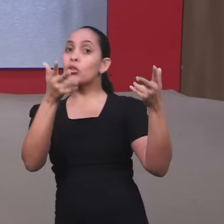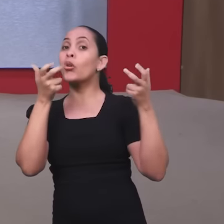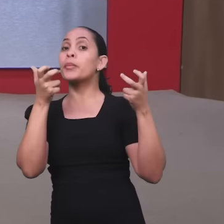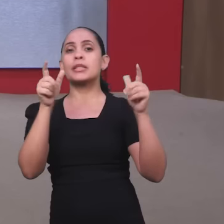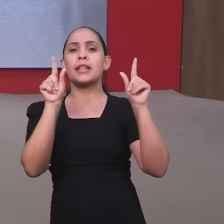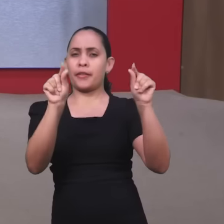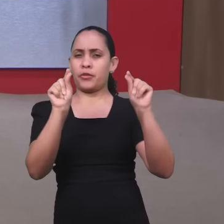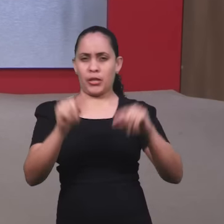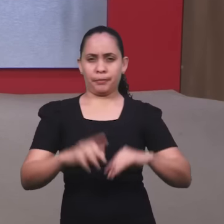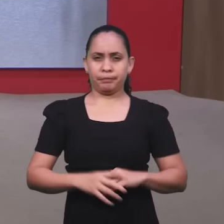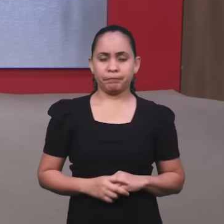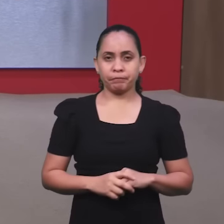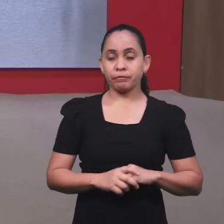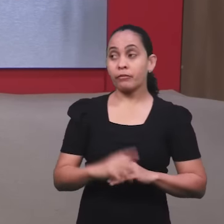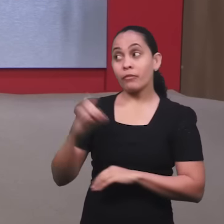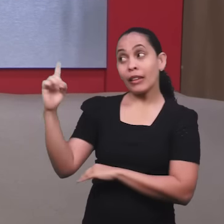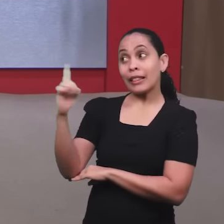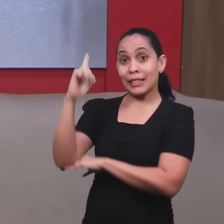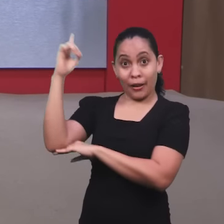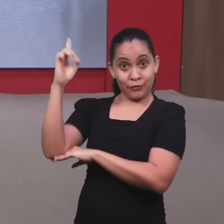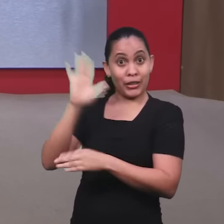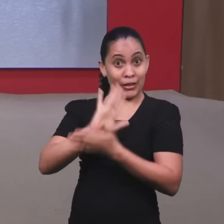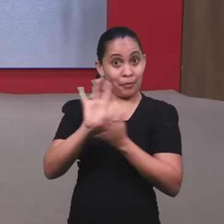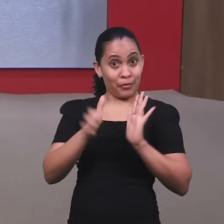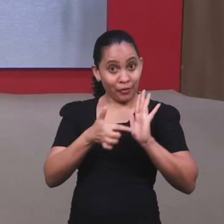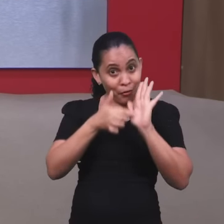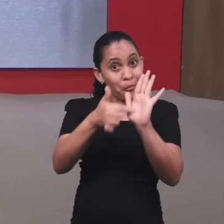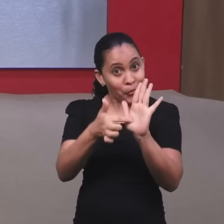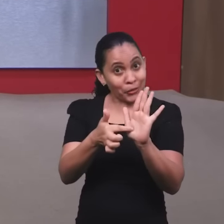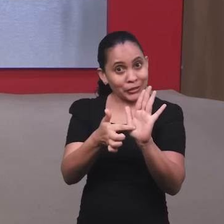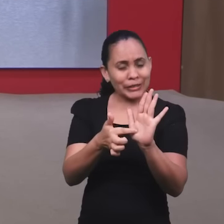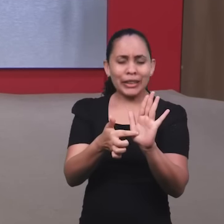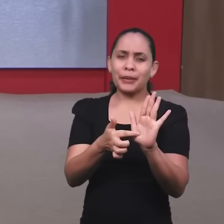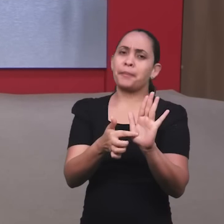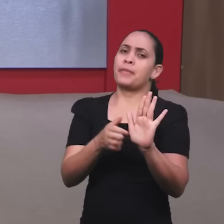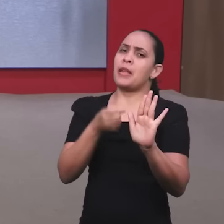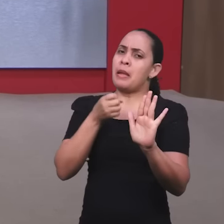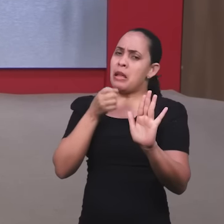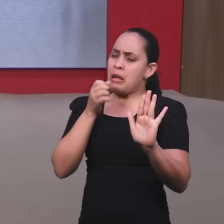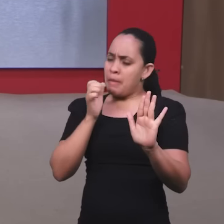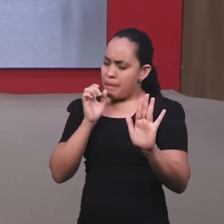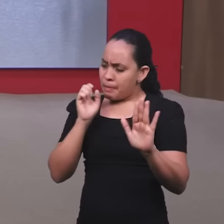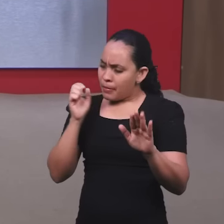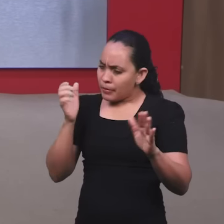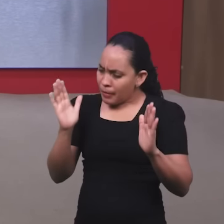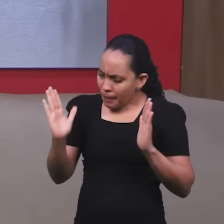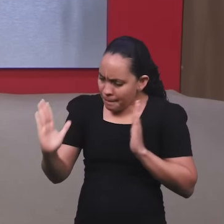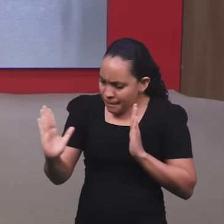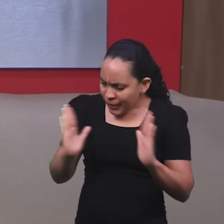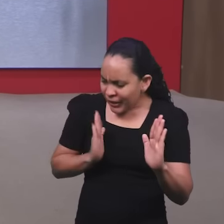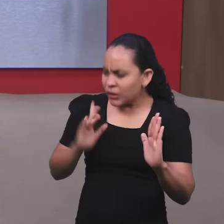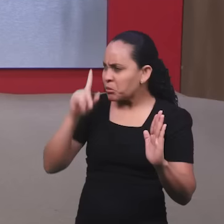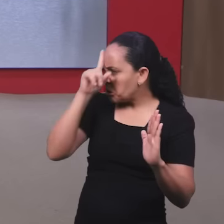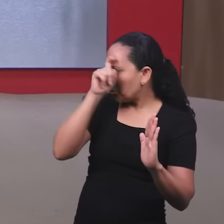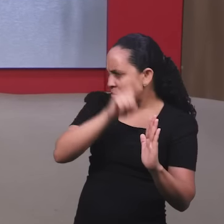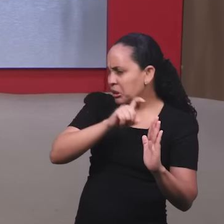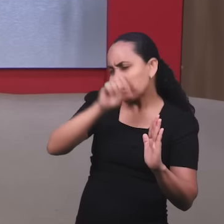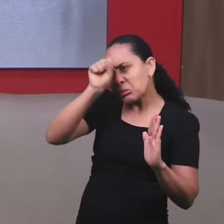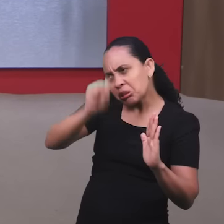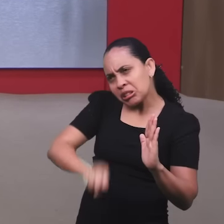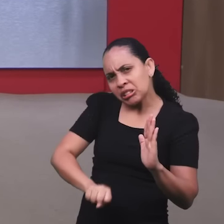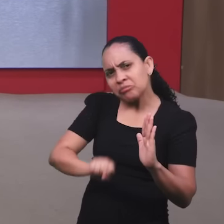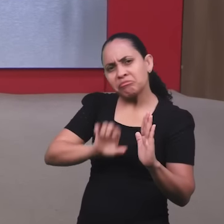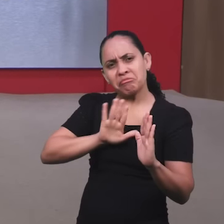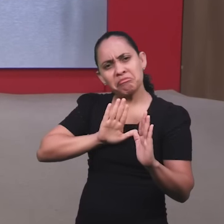coisa, que Davi diz assim, que mesmo que ele andasse pelo vale da sombra da morte, e